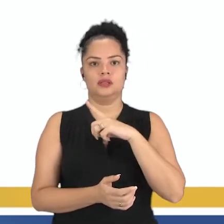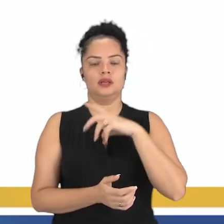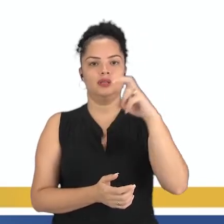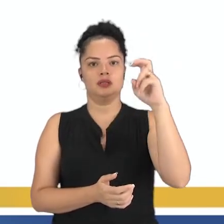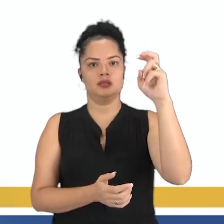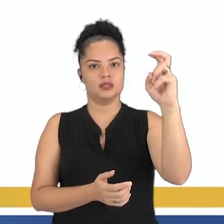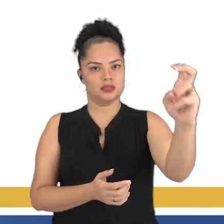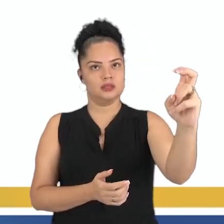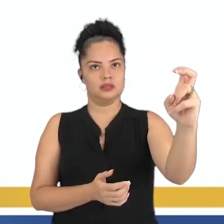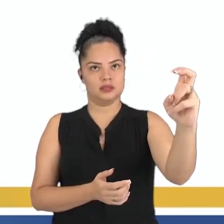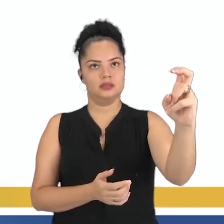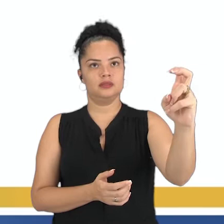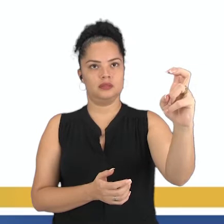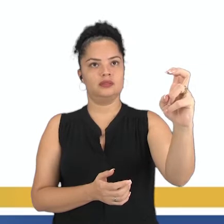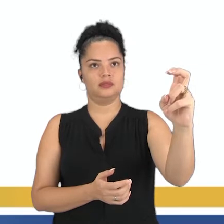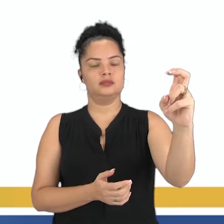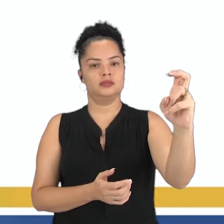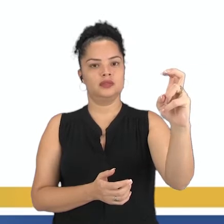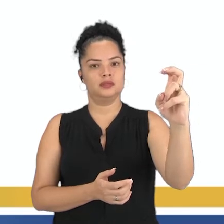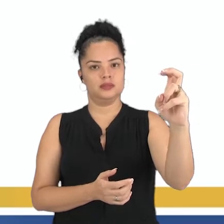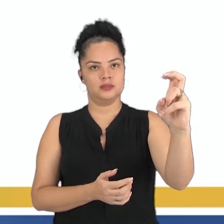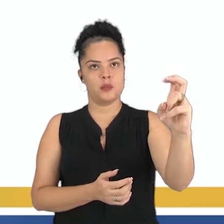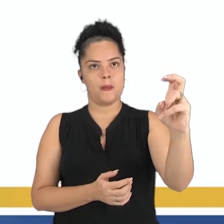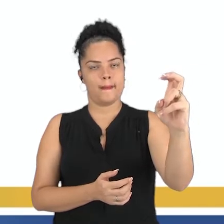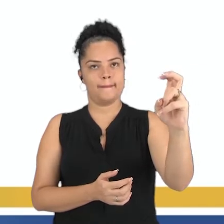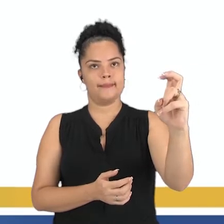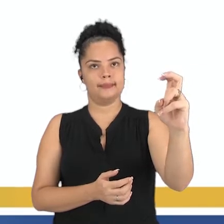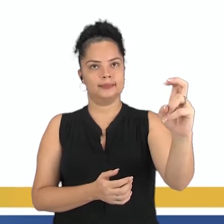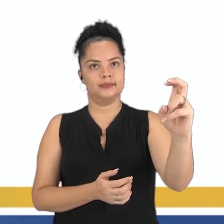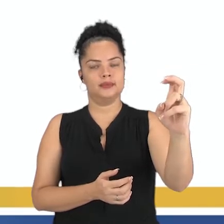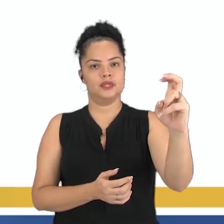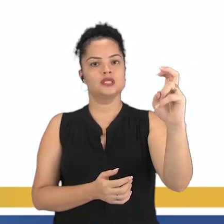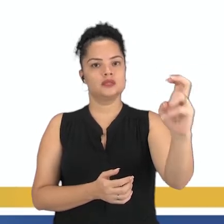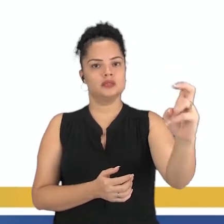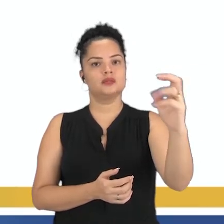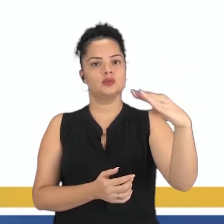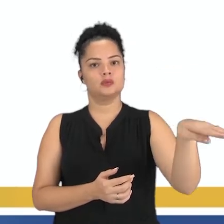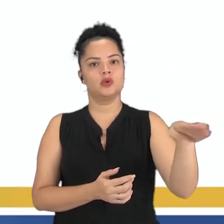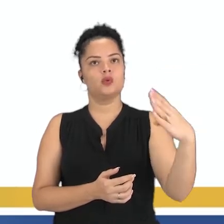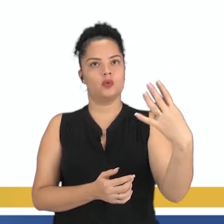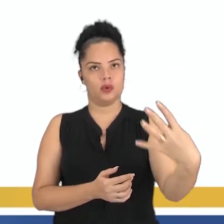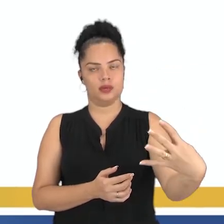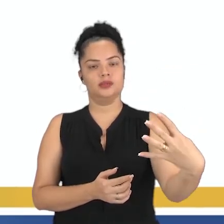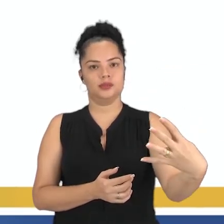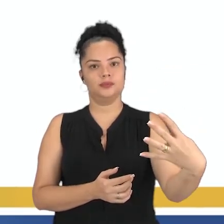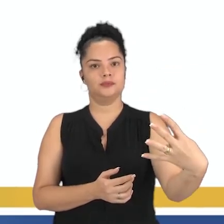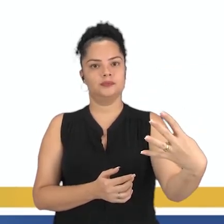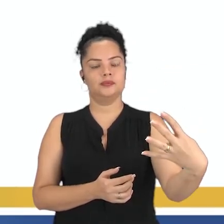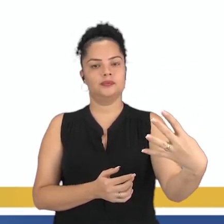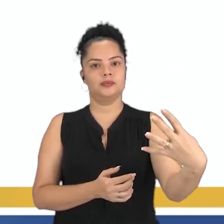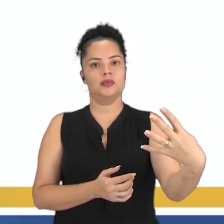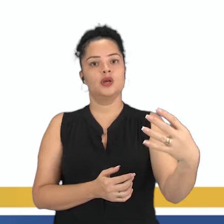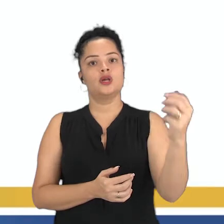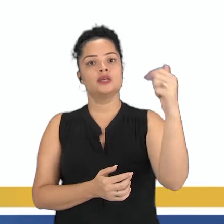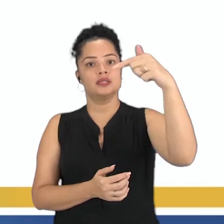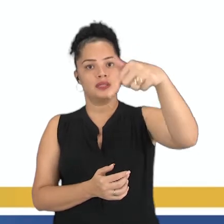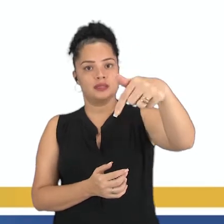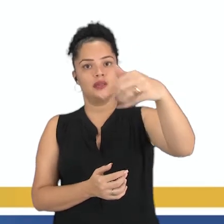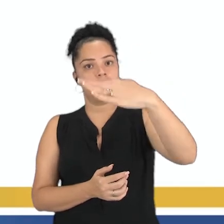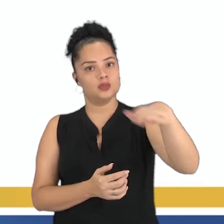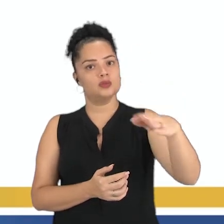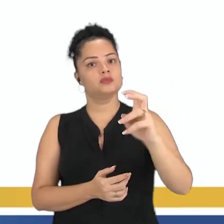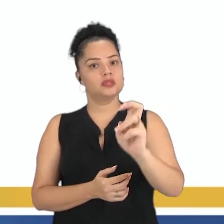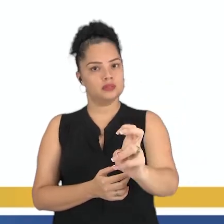dividir duas frações. A primeira, a gente vai dividir 5 quartos por 7 sobre